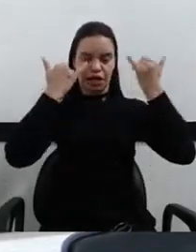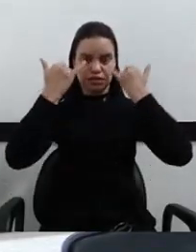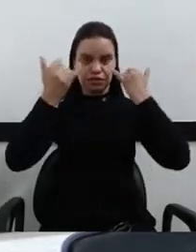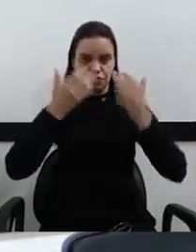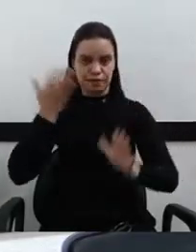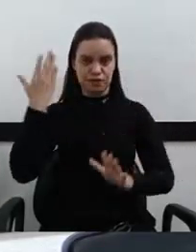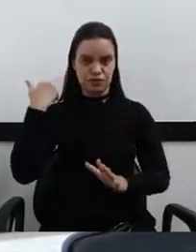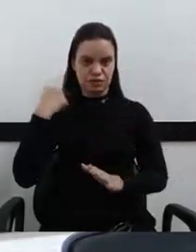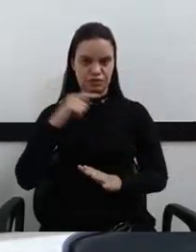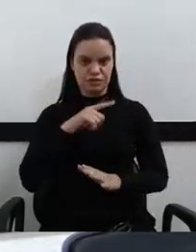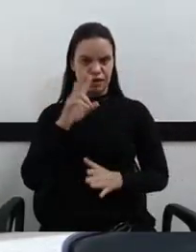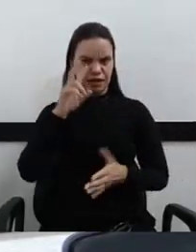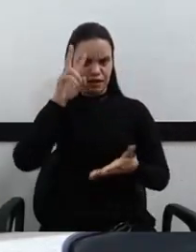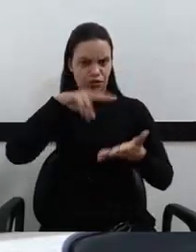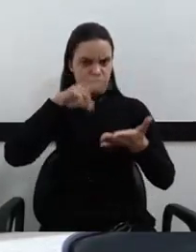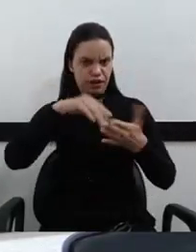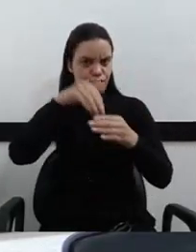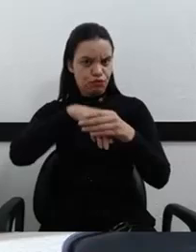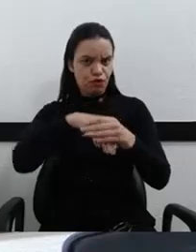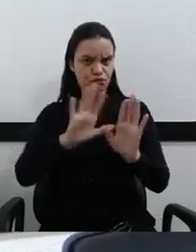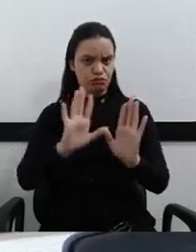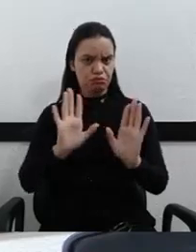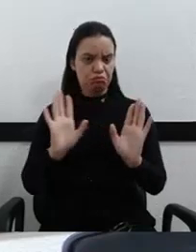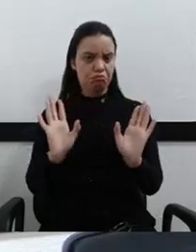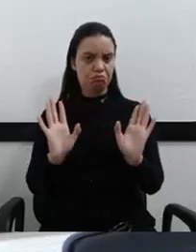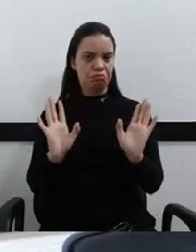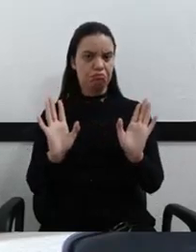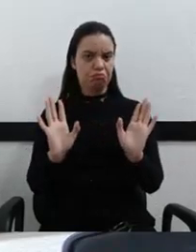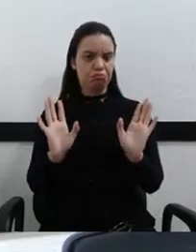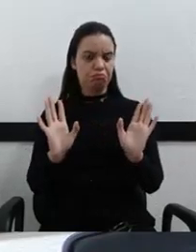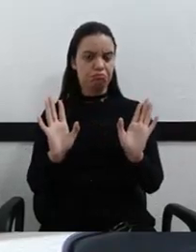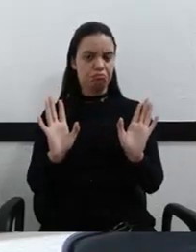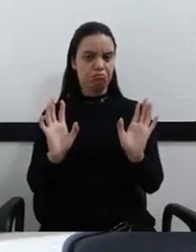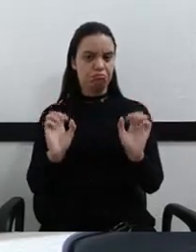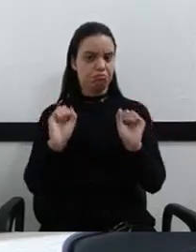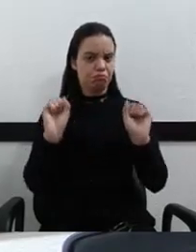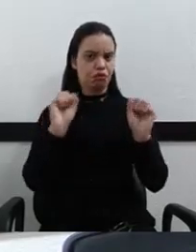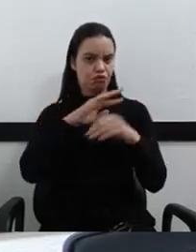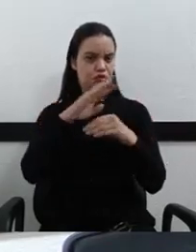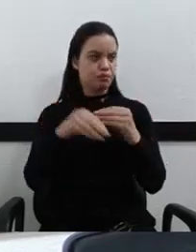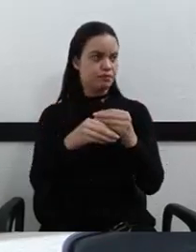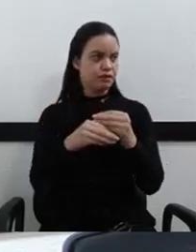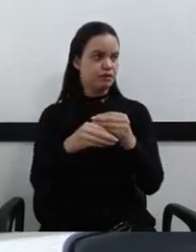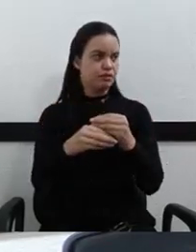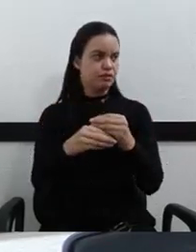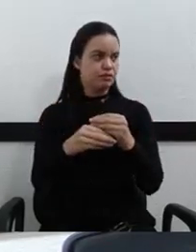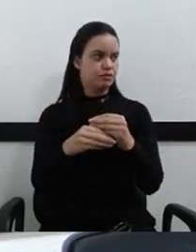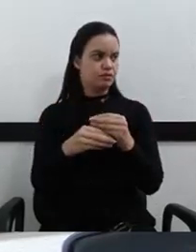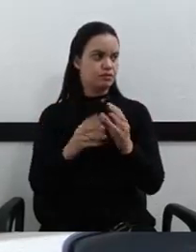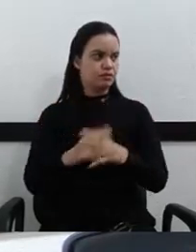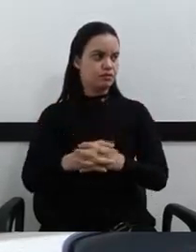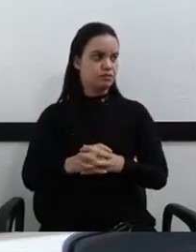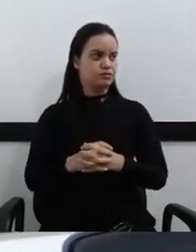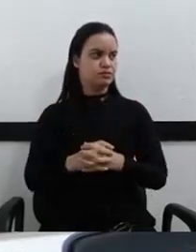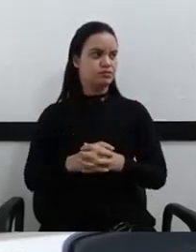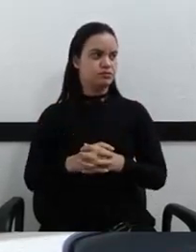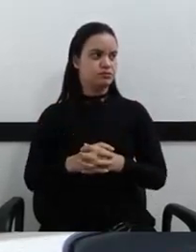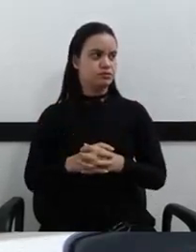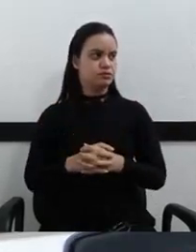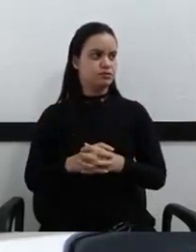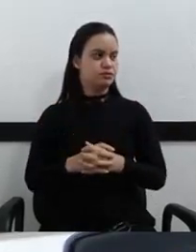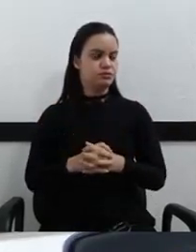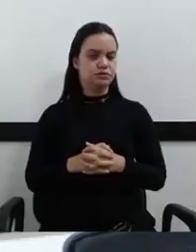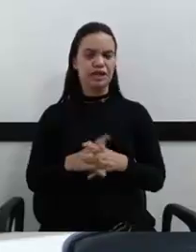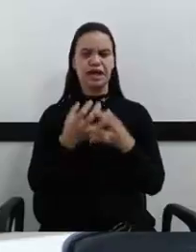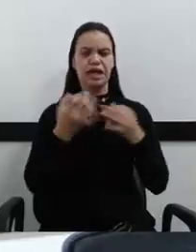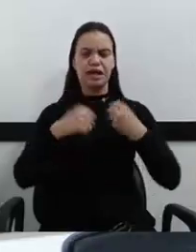vocês querem que eu leia o voto ou já é suficiente? Eu não estou com ele no SEI, João. Eu ponho no SEI agora. Eu ponho ele no SEI